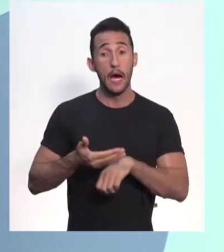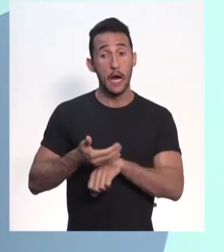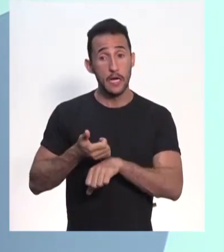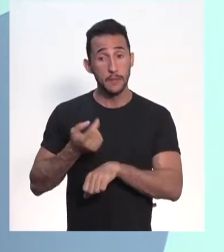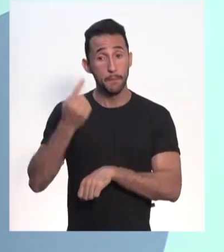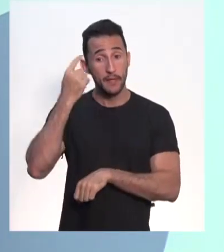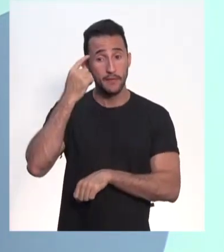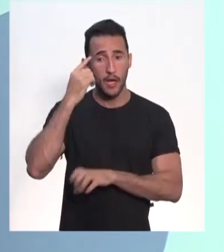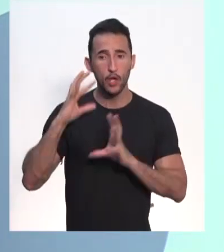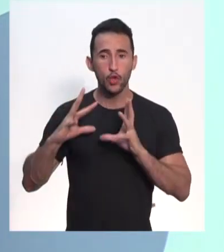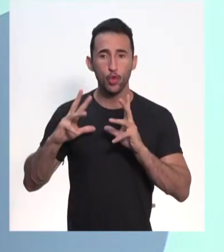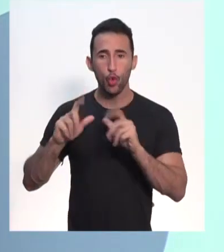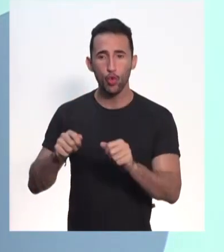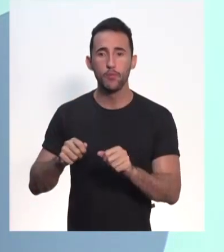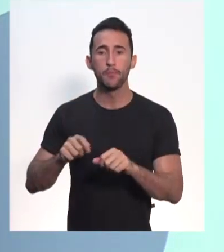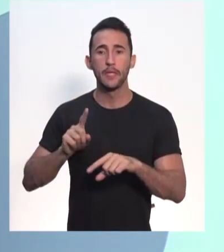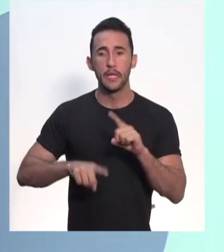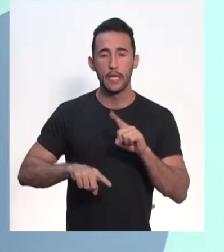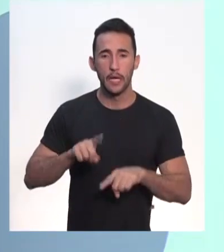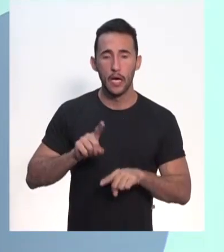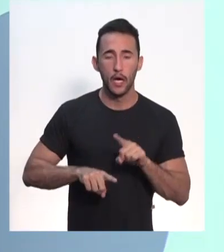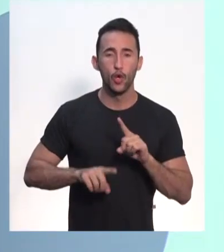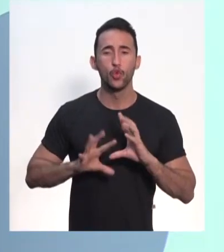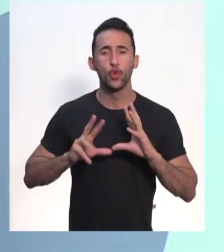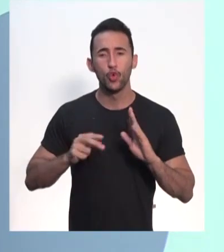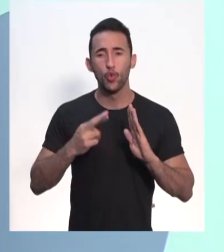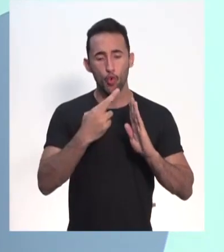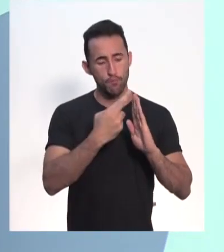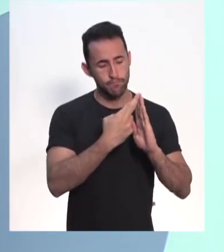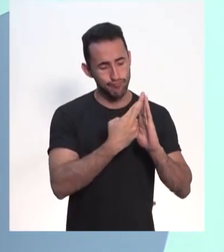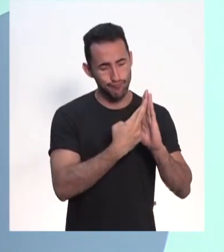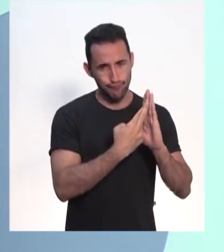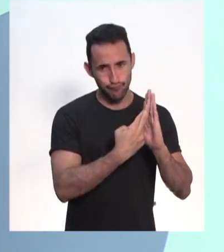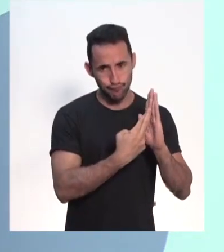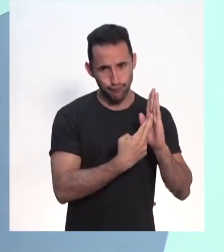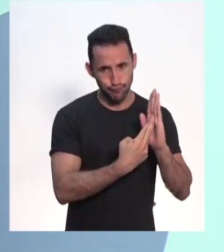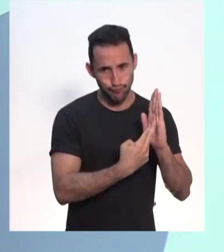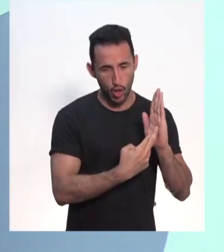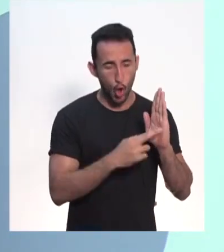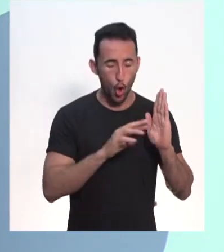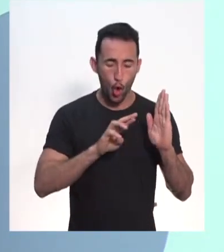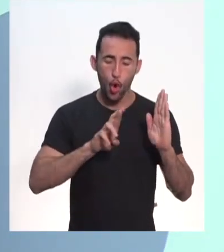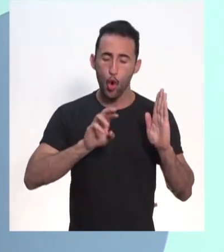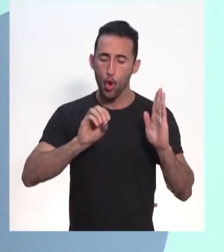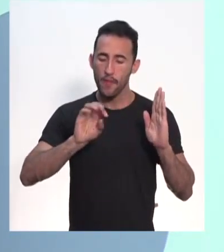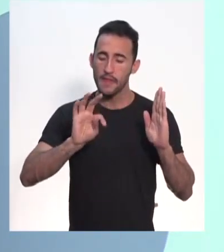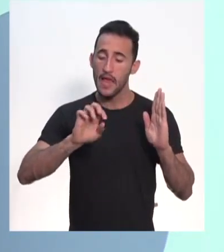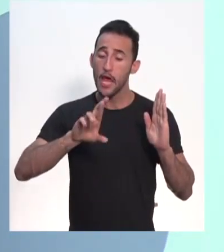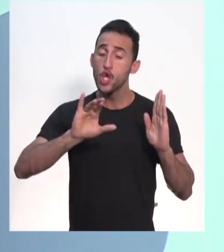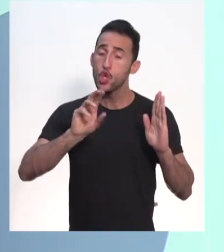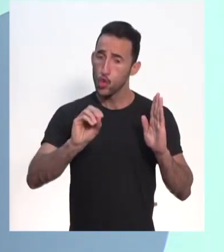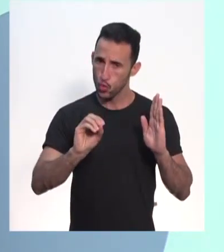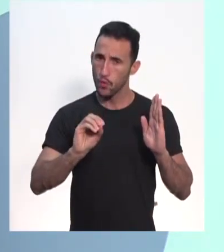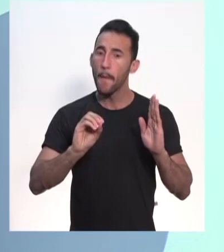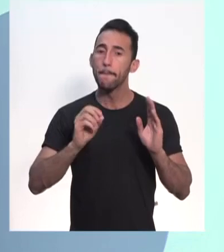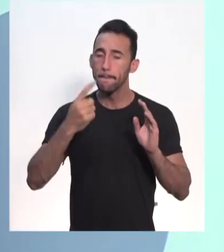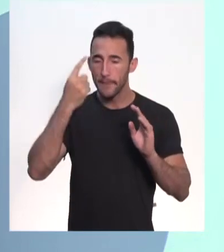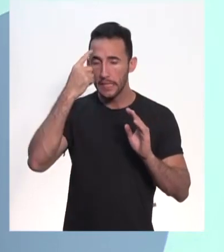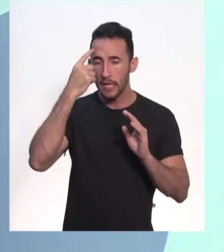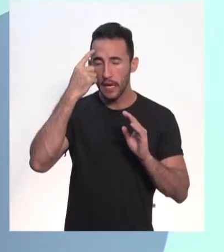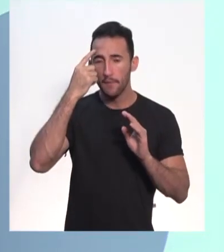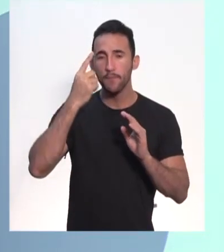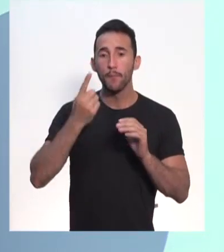desenvolvendo sempre a análise linguística, e semiótica, é muito importante que os alunos conheçam bem a língua, saibam usar